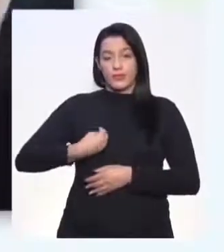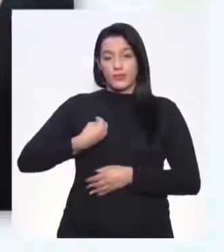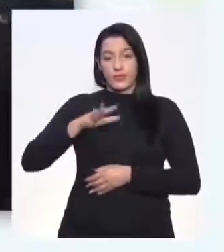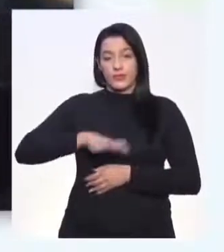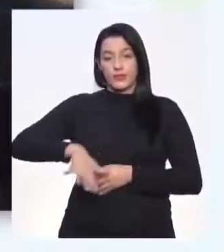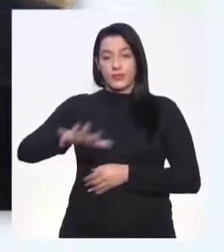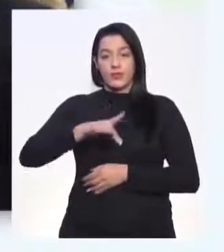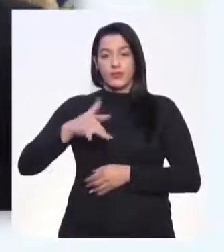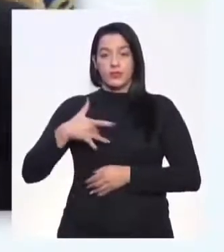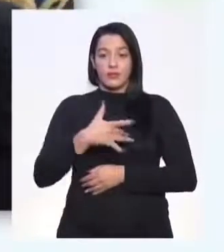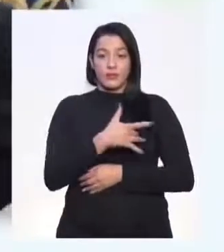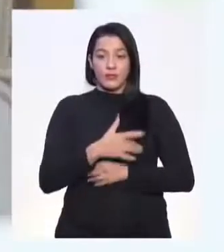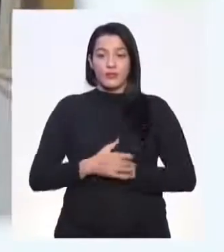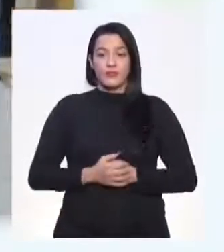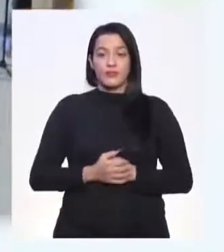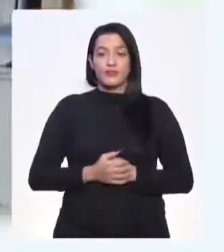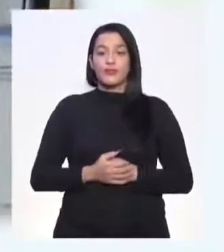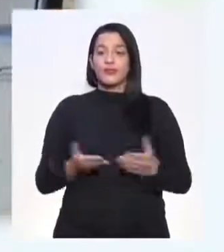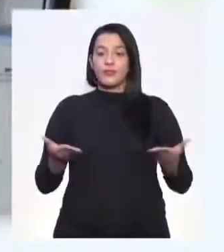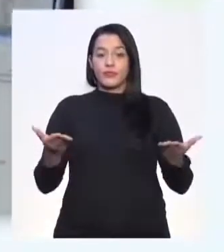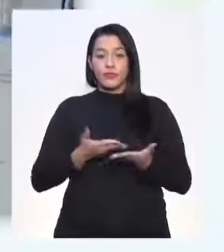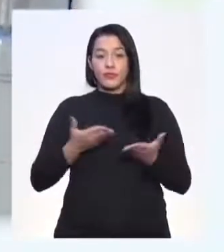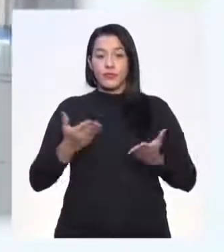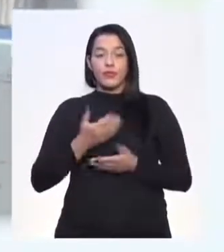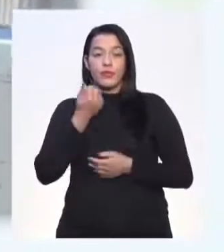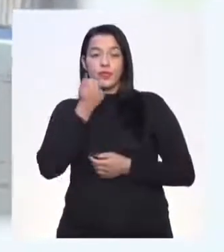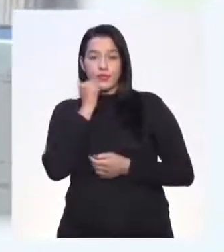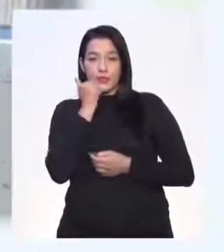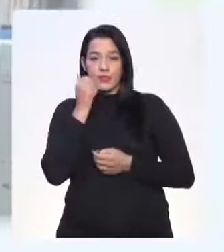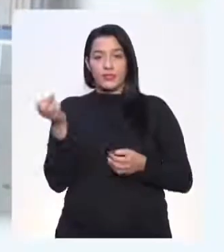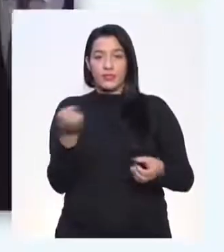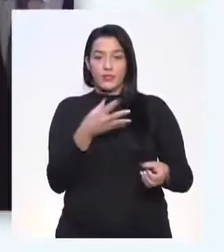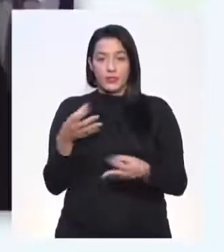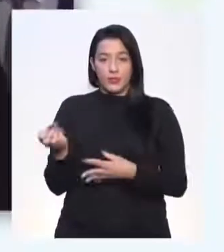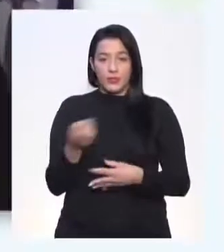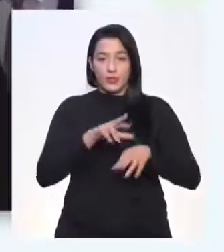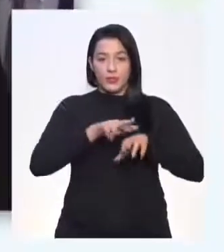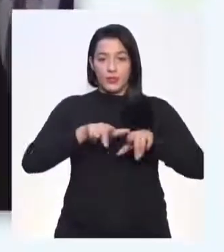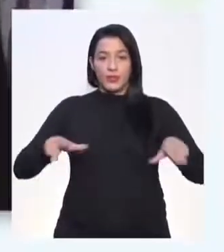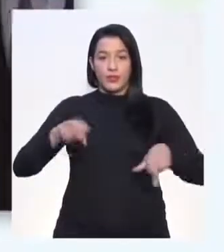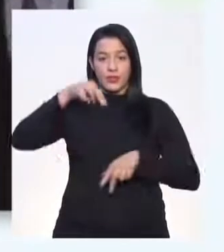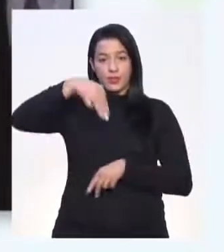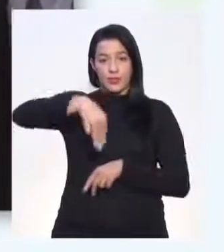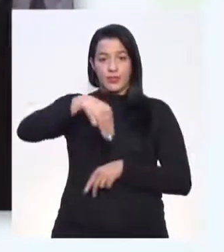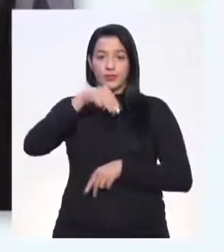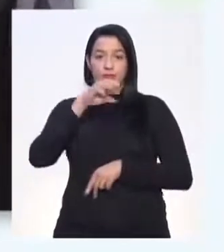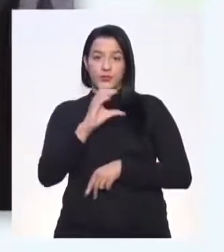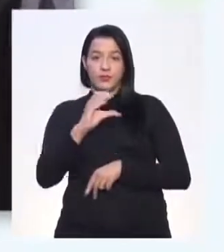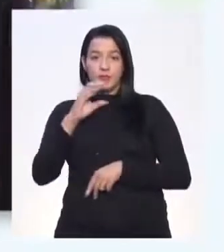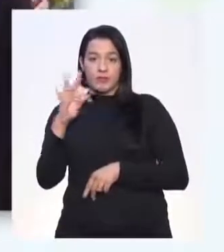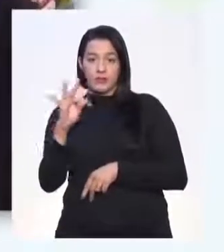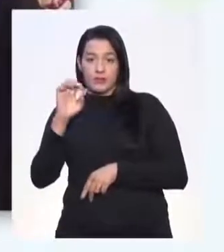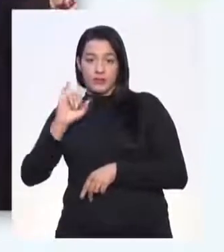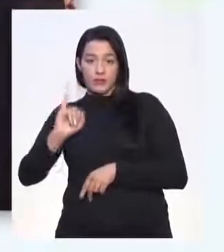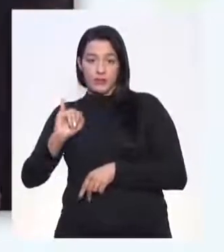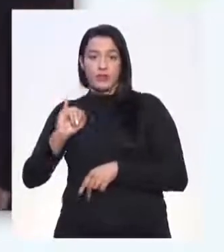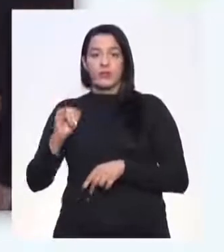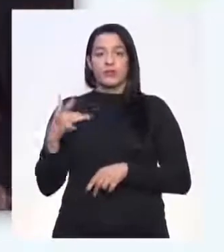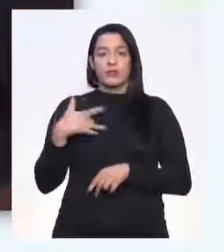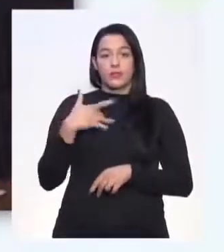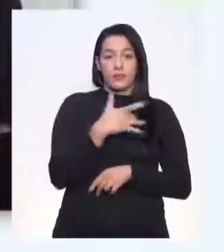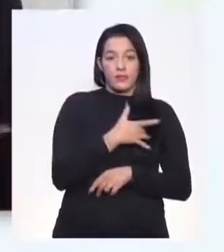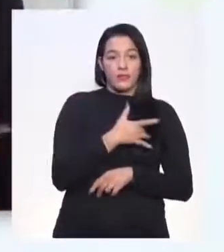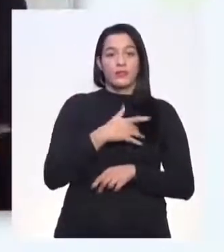Uma ação do Ministério da Ciência, Tecnologia e Inovações, MCTI, do Ministério da Saúde e do Ministério